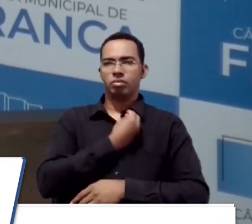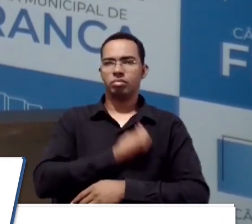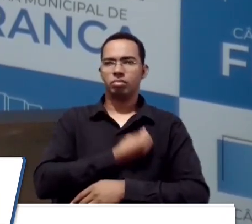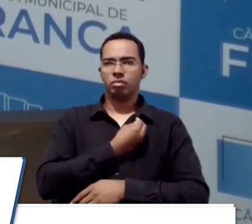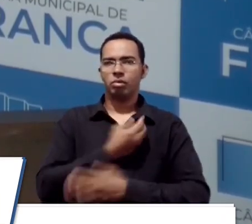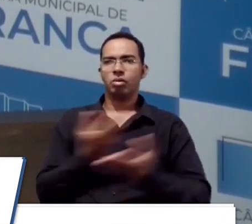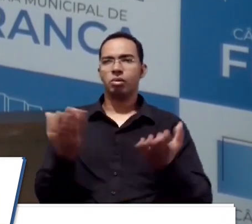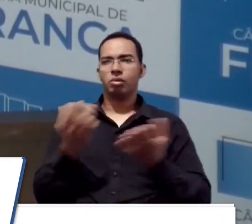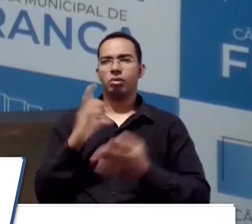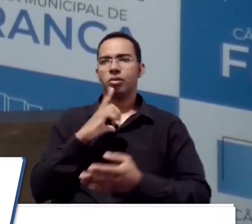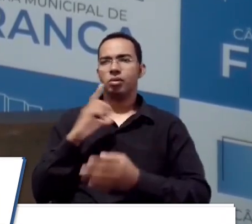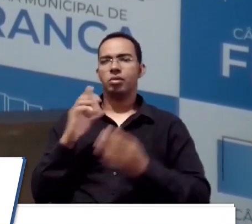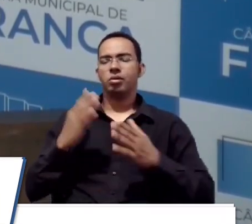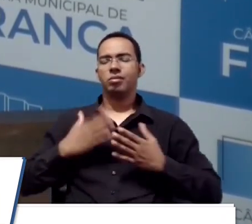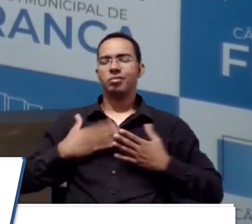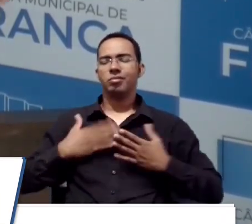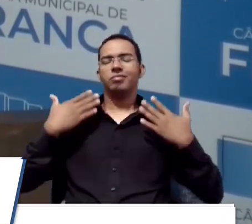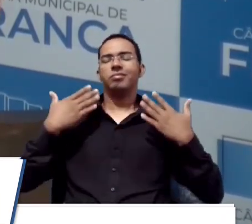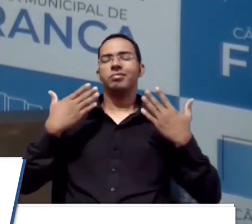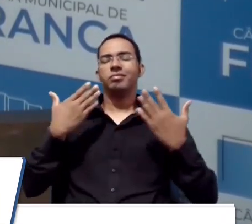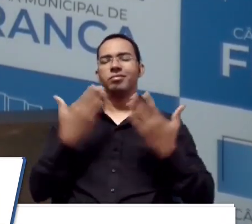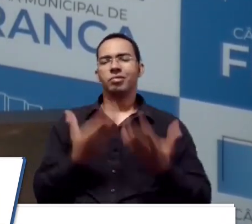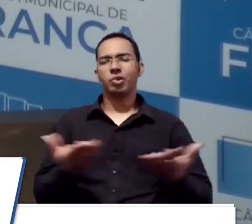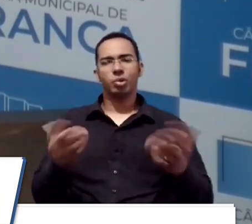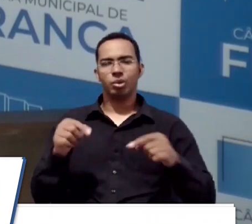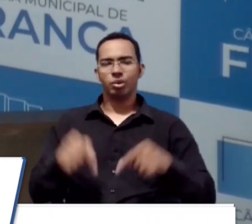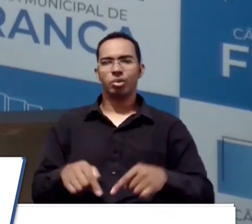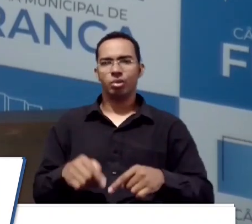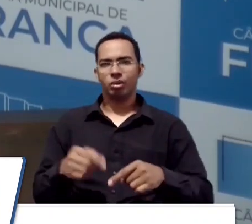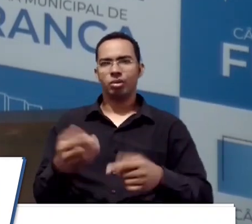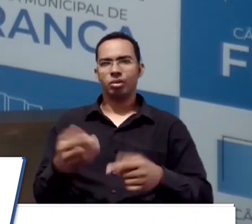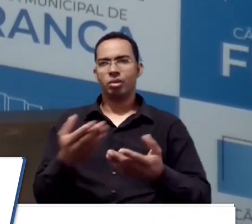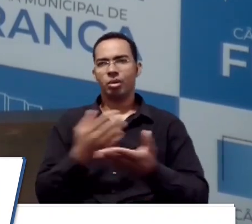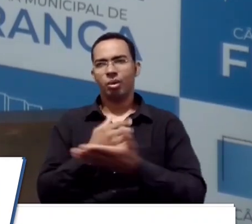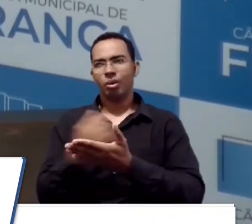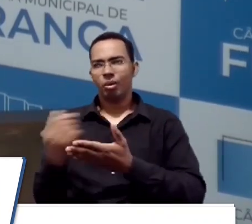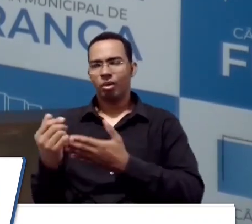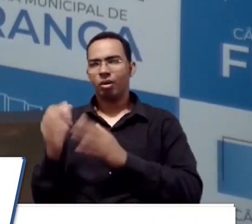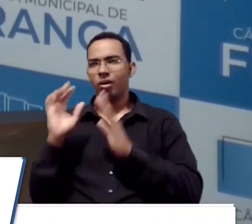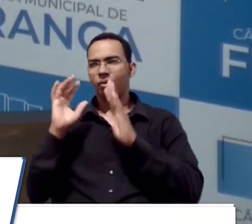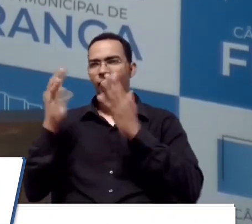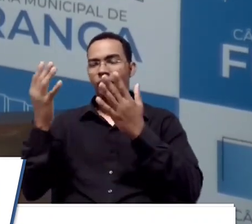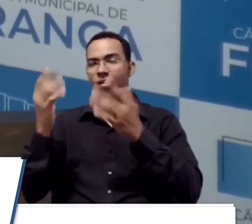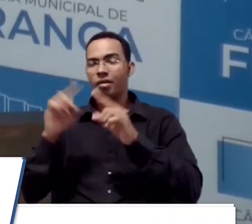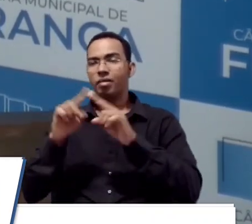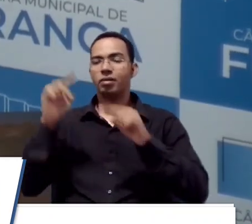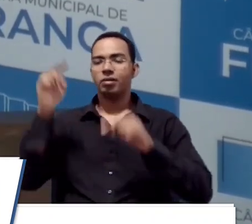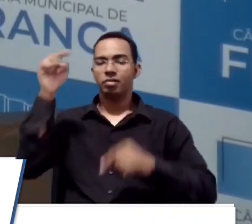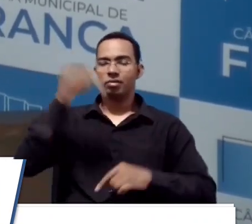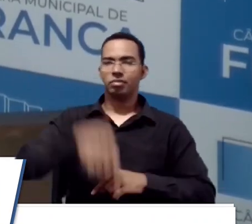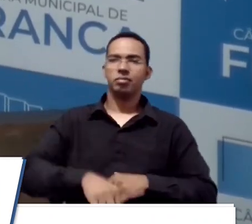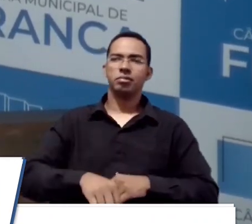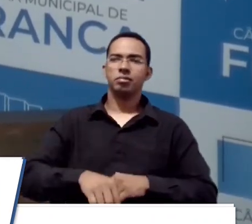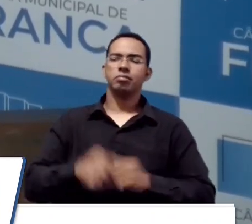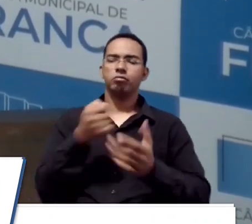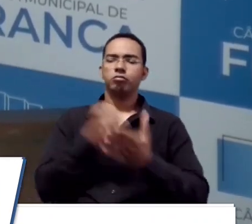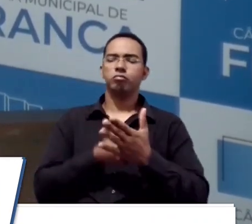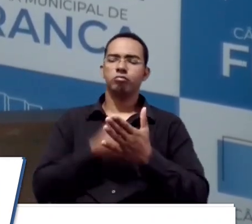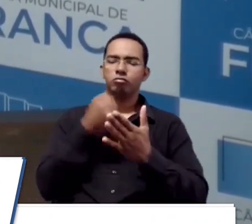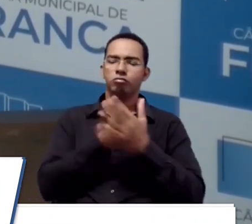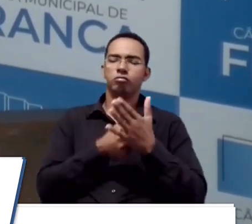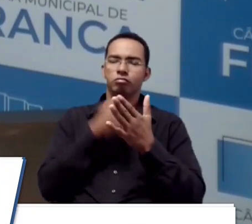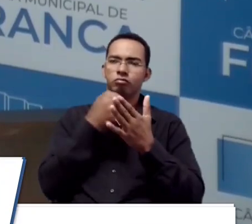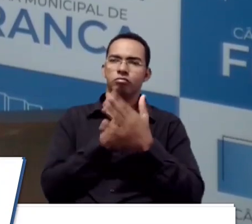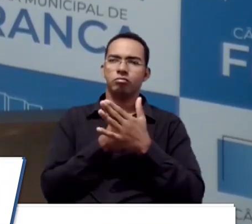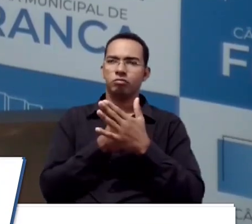nós temos essa alegria, né? Não somente aquele momento que a senhora passou, foi uma festa, e a senhora vem resiliente nesse caminho,